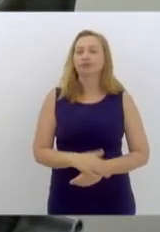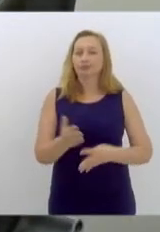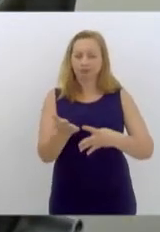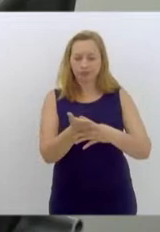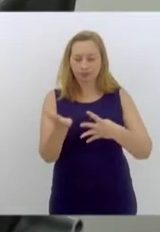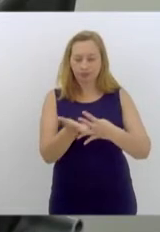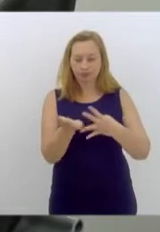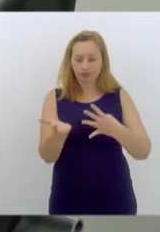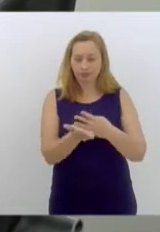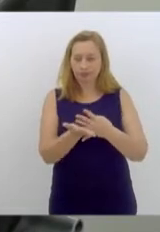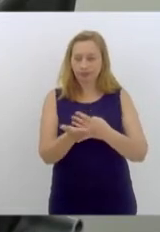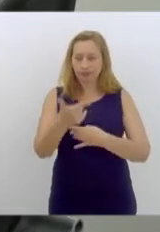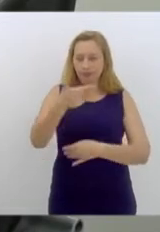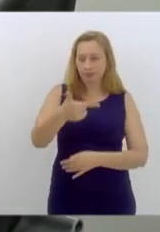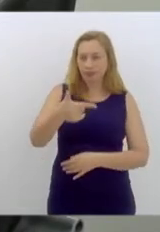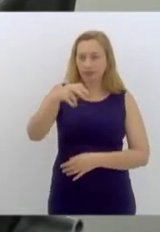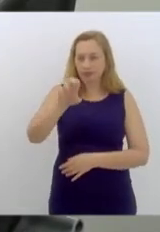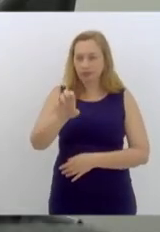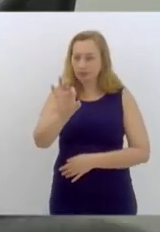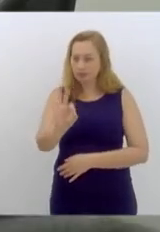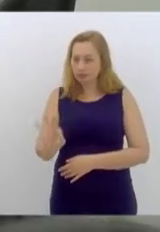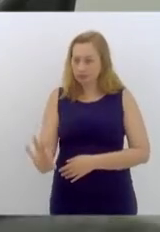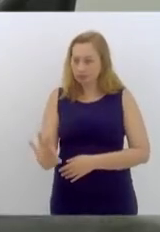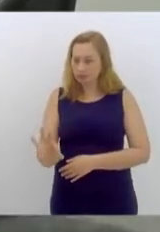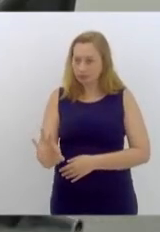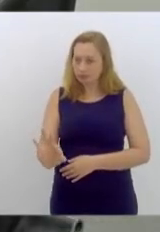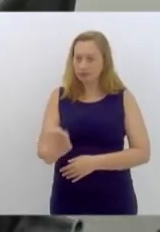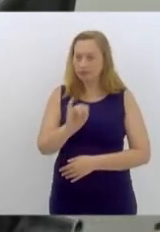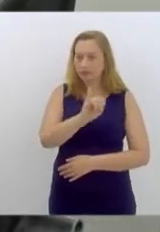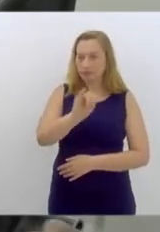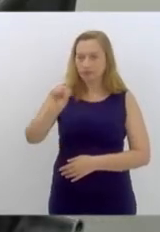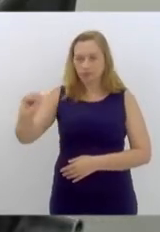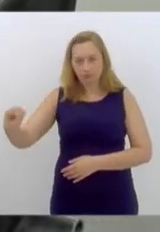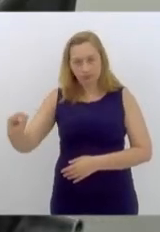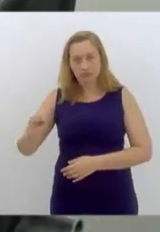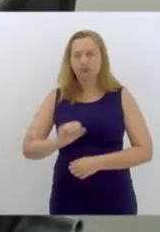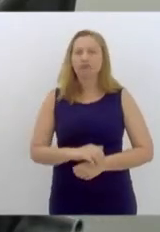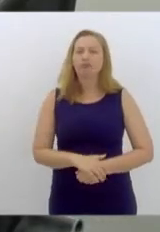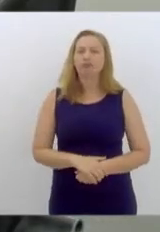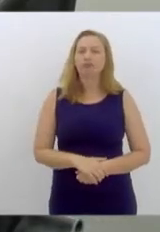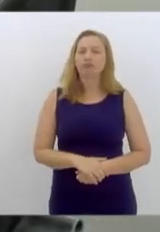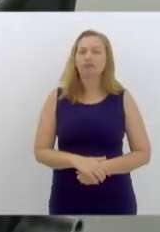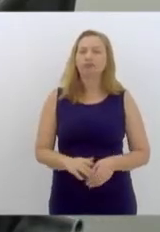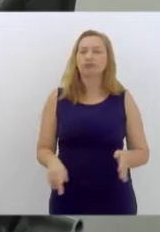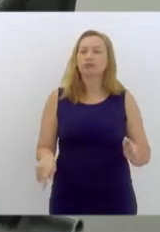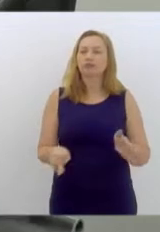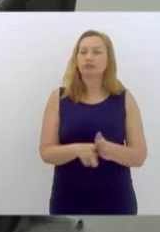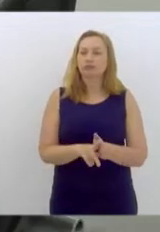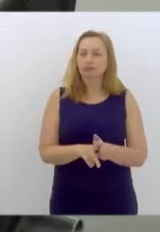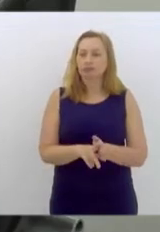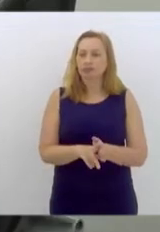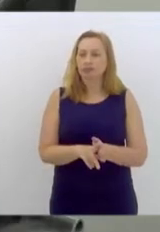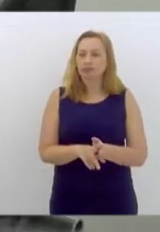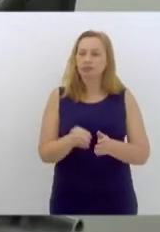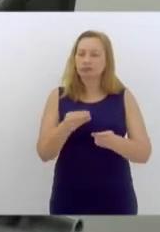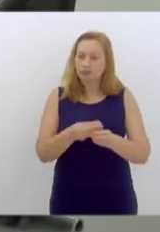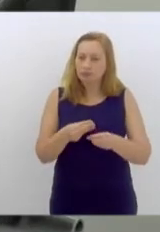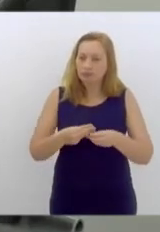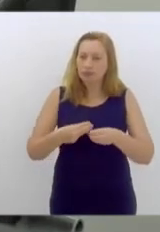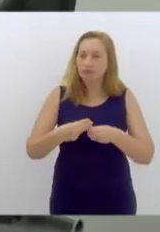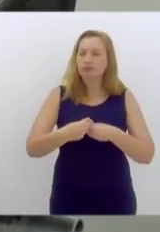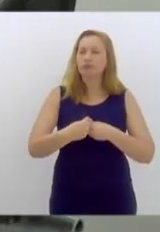de 25% do ICMS pertencente aos